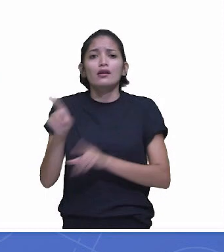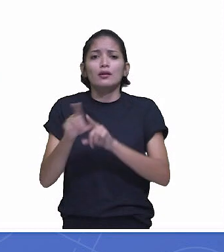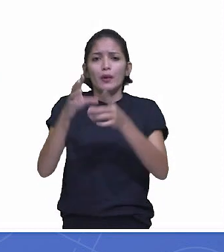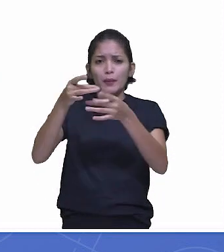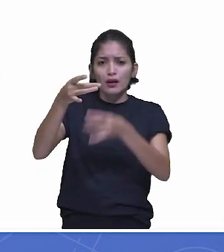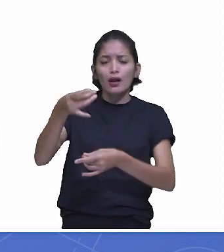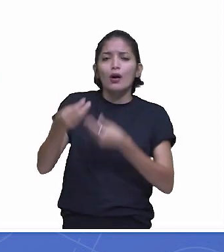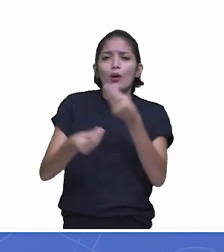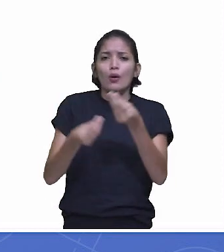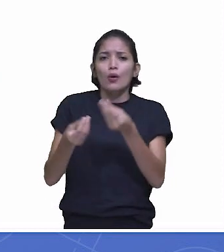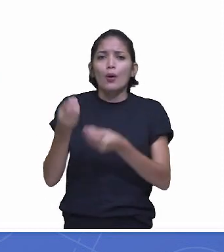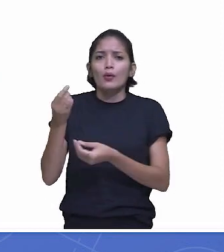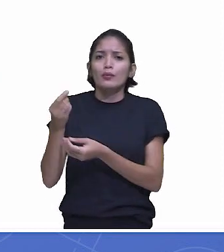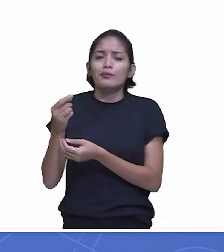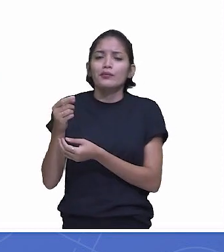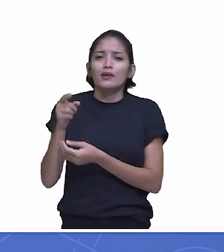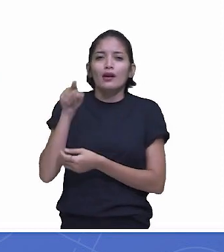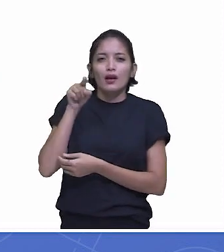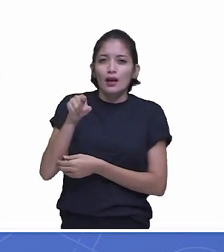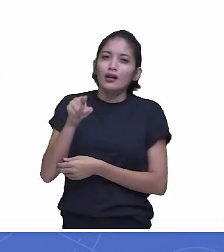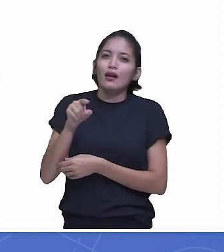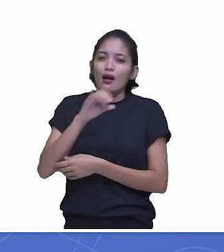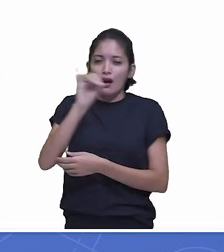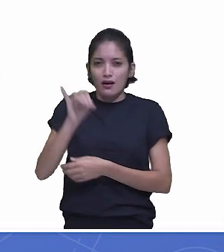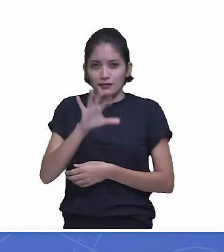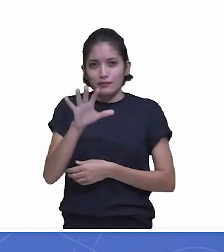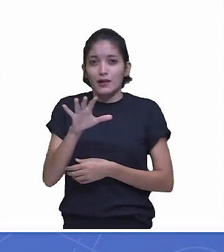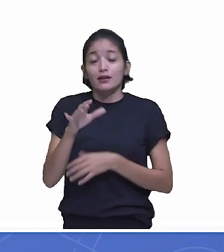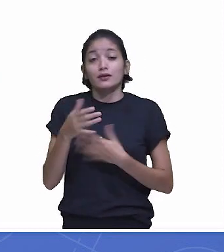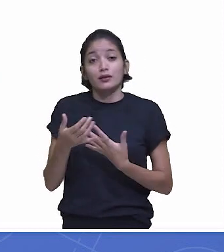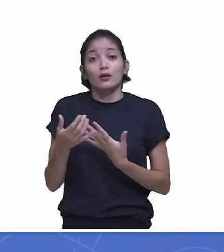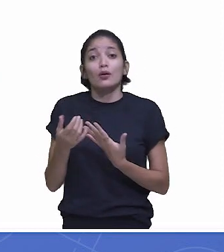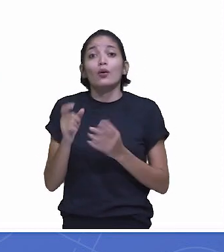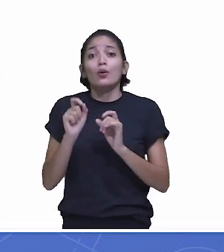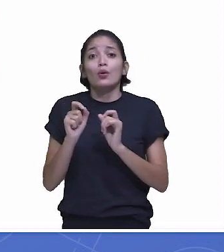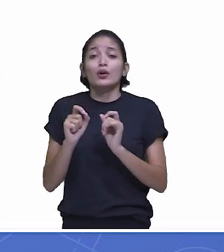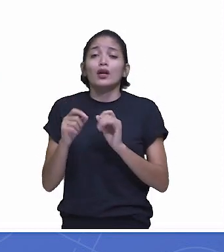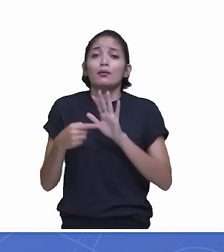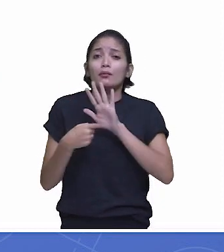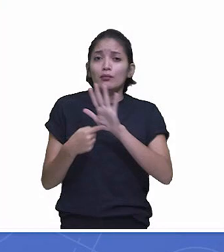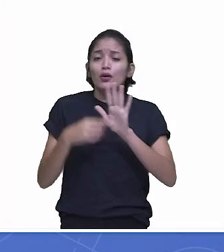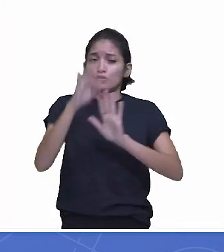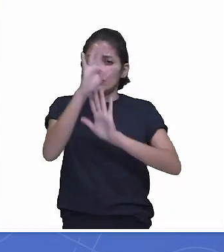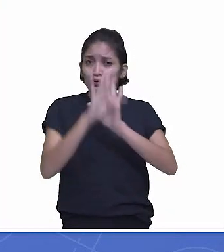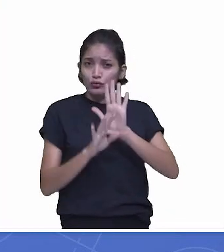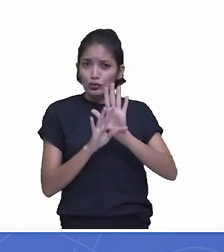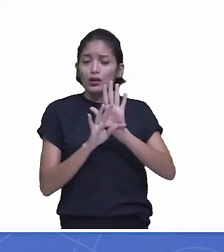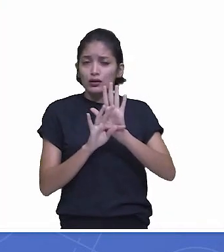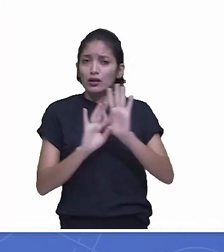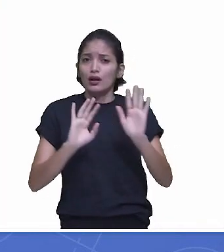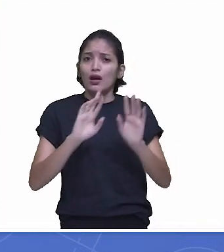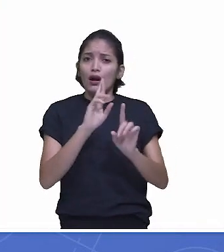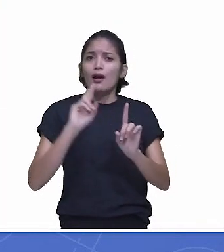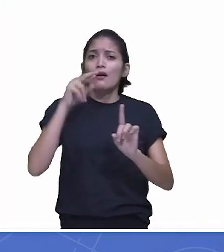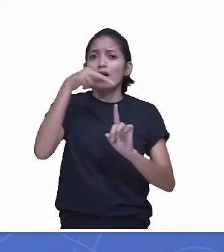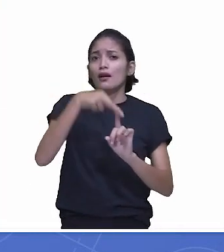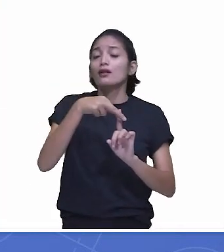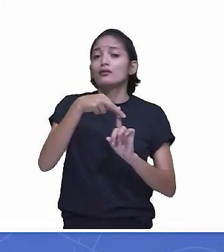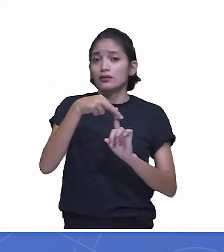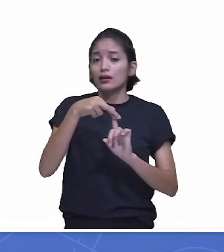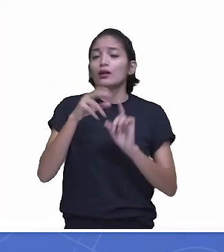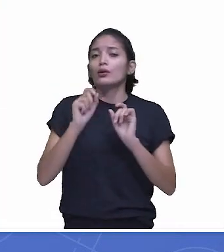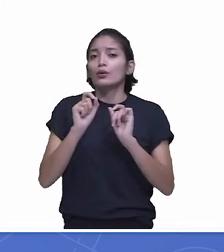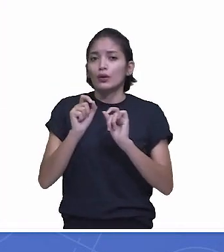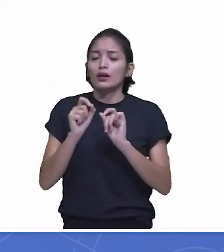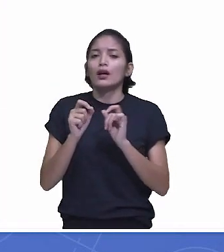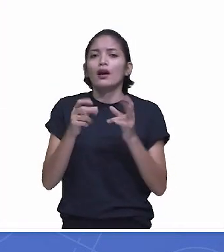meio da descrição do modo como acessá-la. Então, perceba que a função que predomina nesse texto é a função